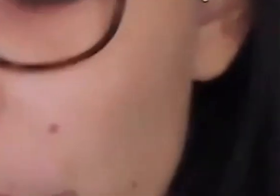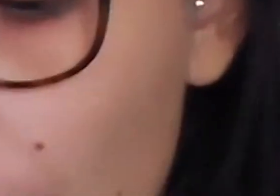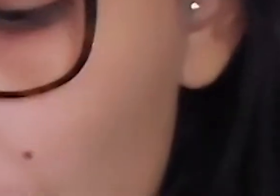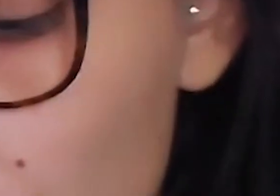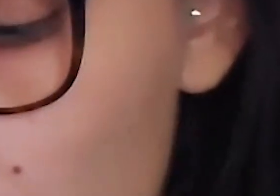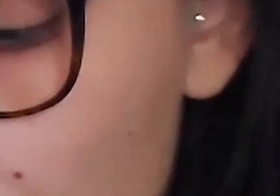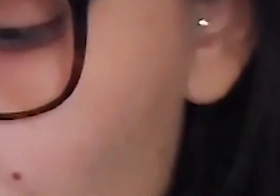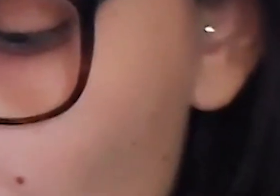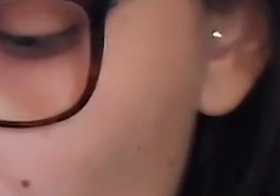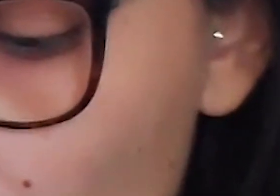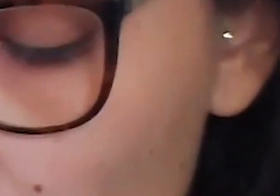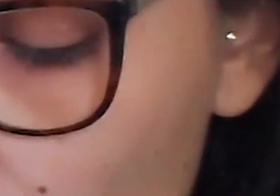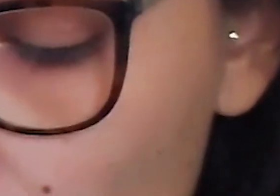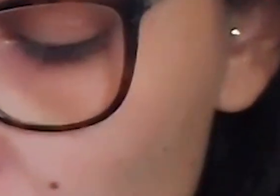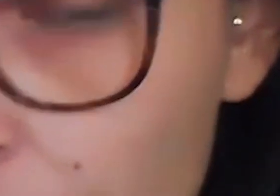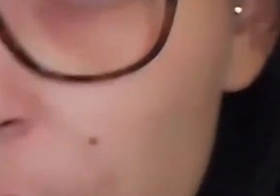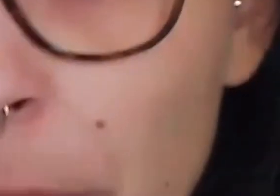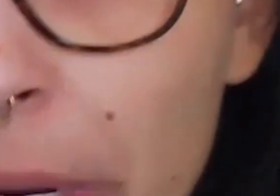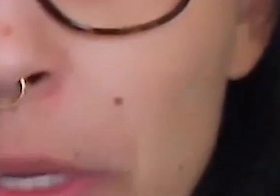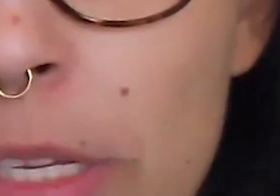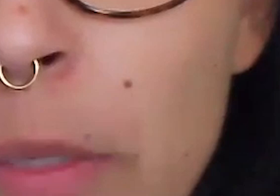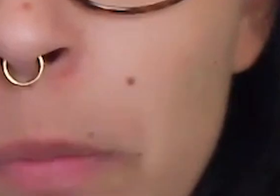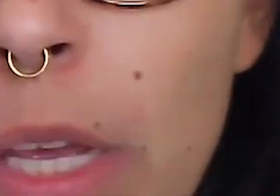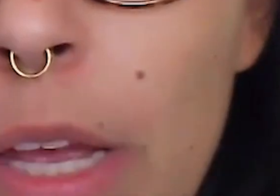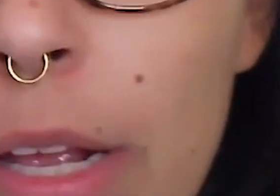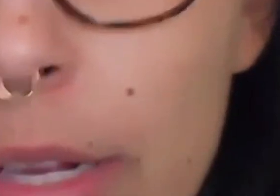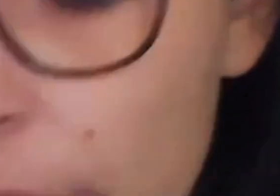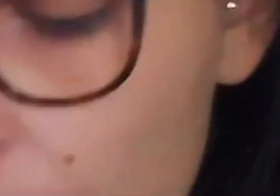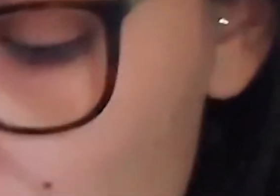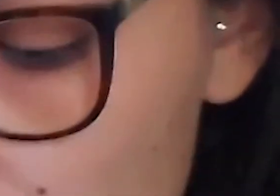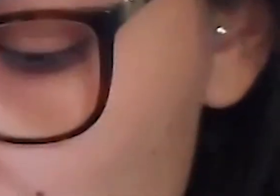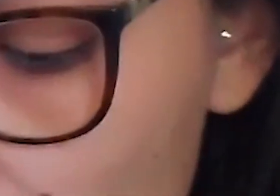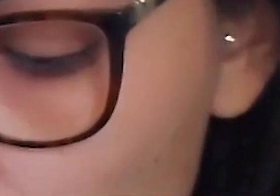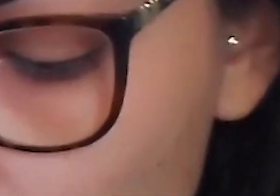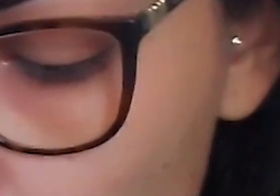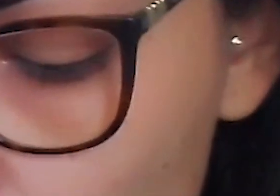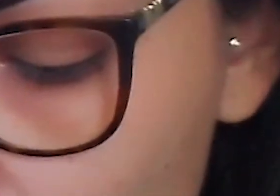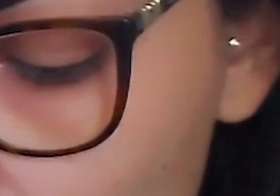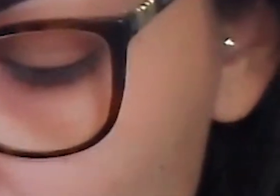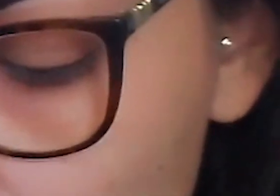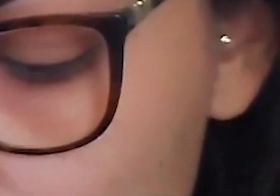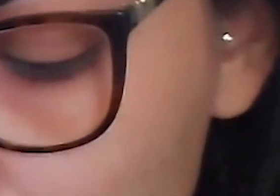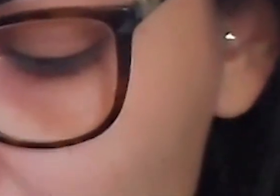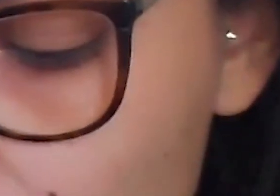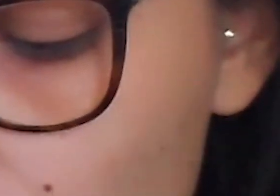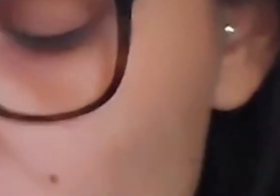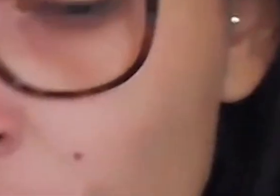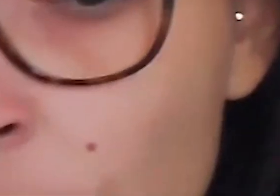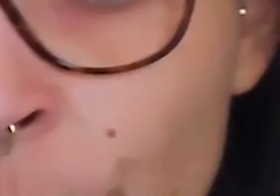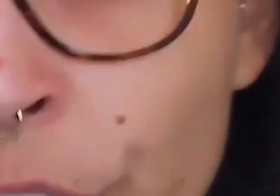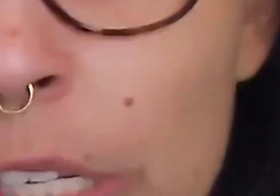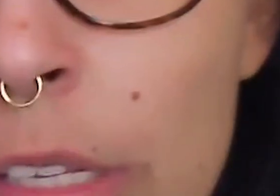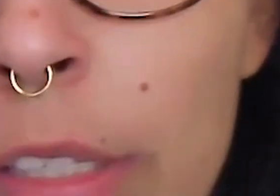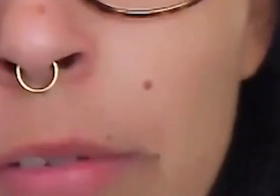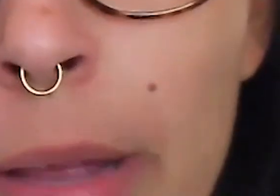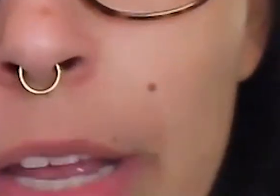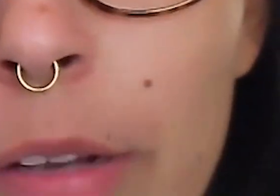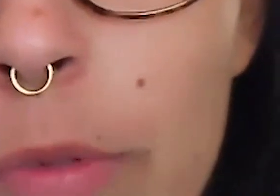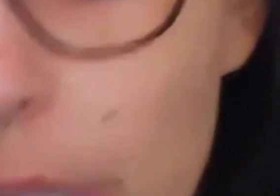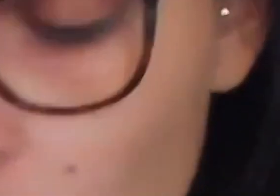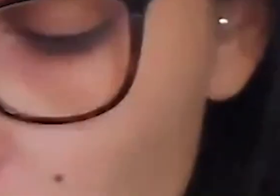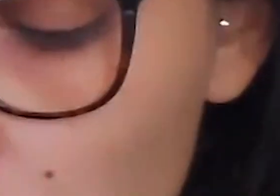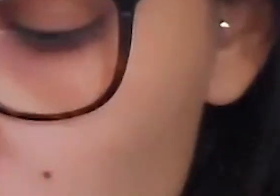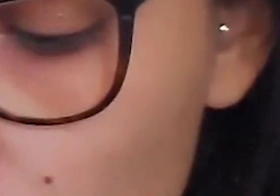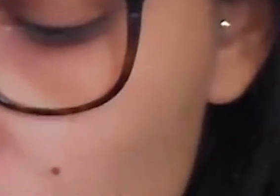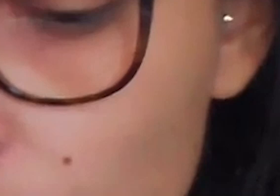dos podcasts né eh gostaria de parabenizar também a a sibel peduto pela fala de justiça não é